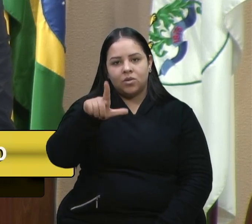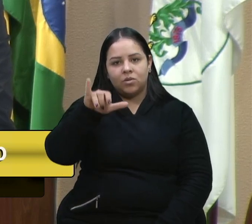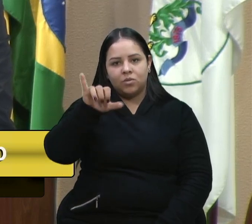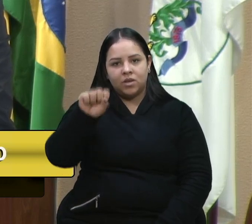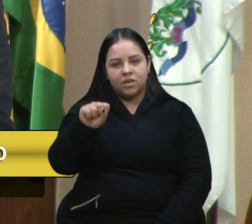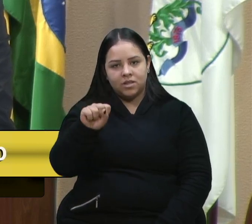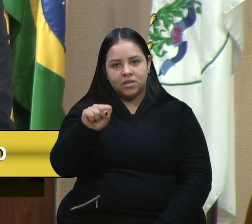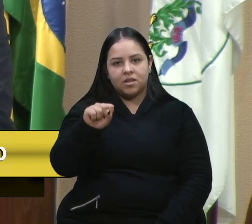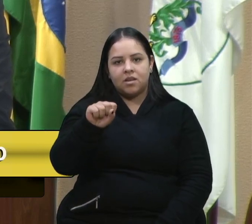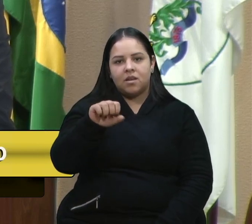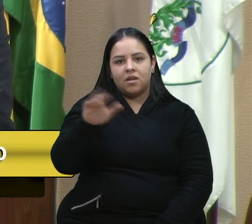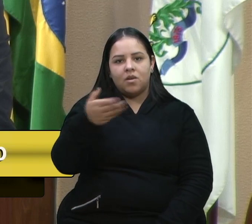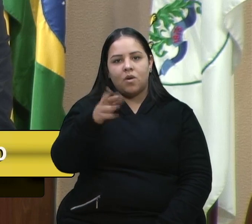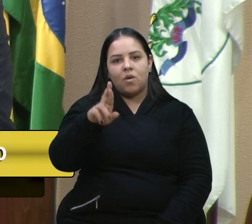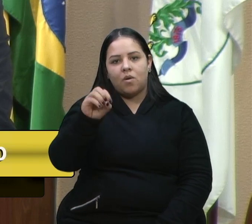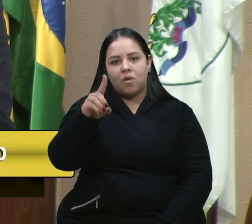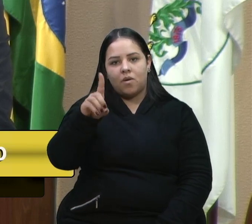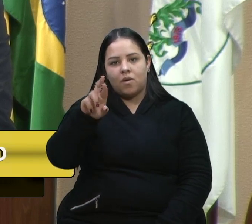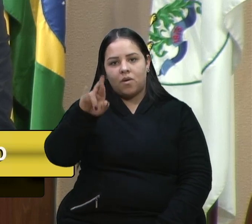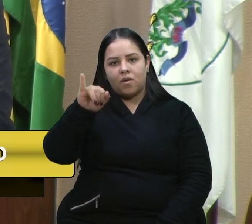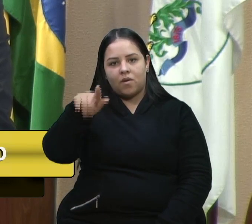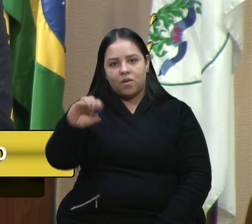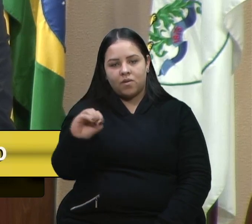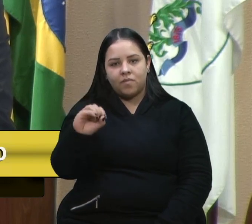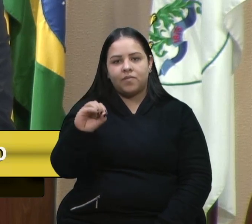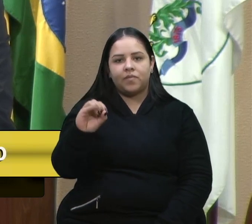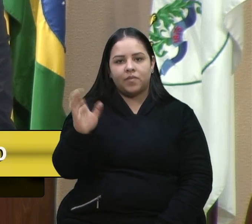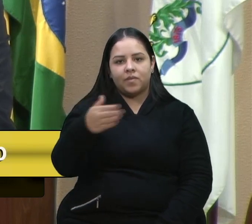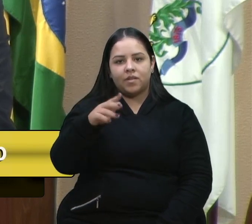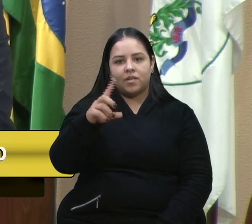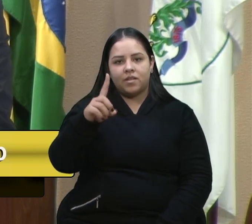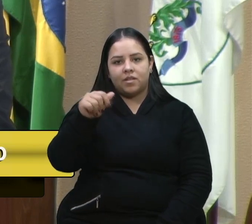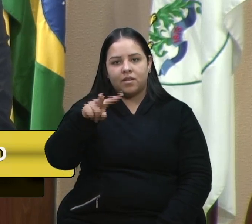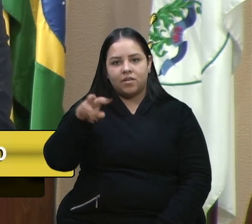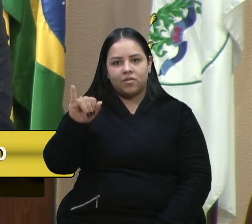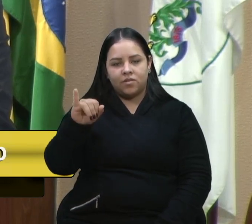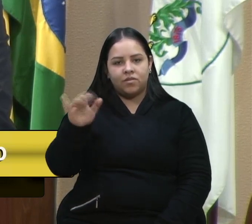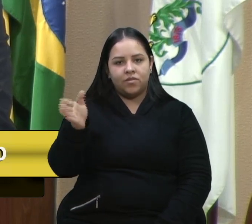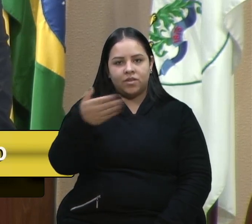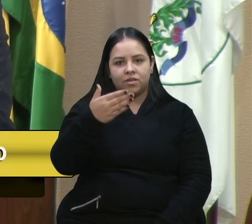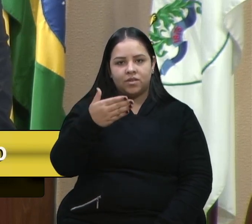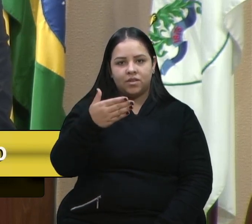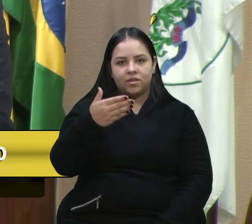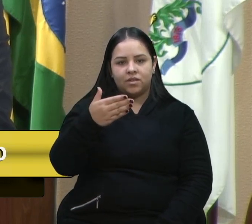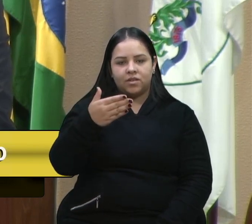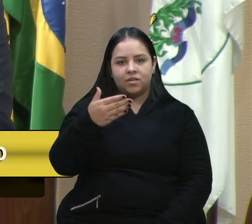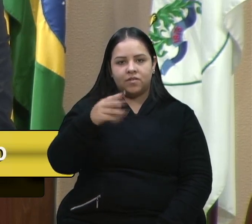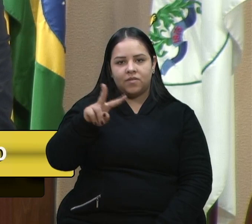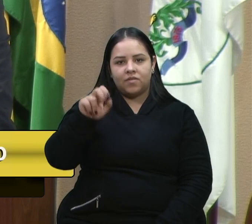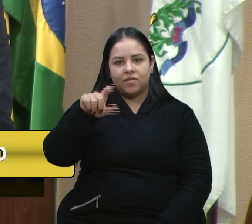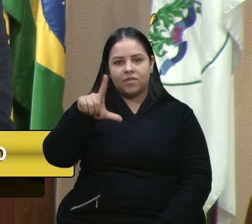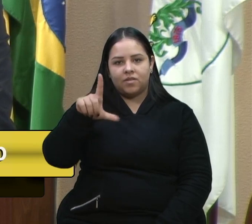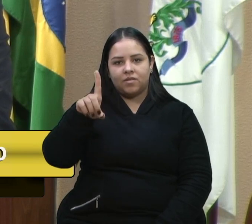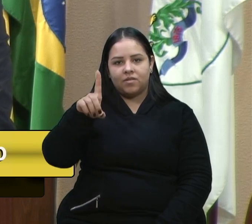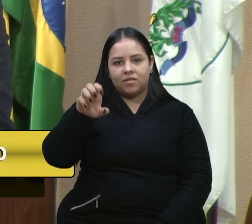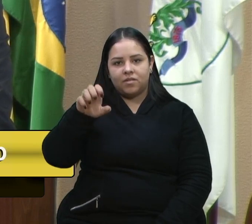Rossa, Davi Lorenzetti, Pietro Favero Buzelato, Valdecir João